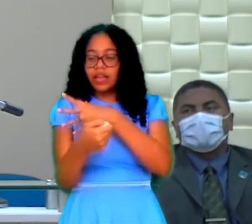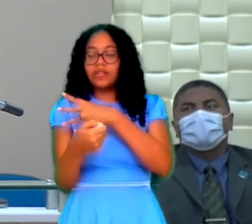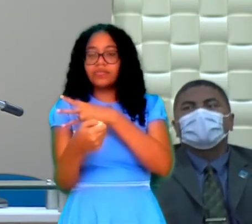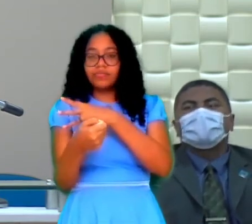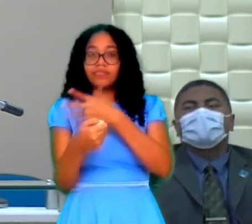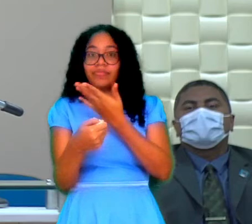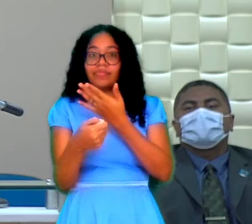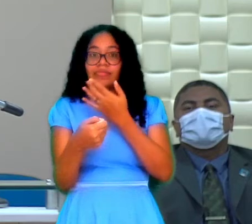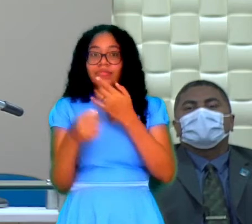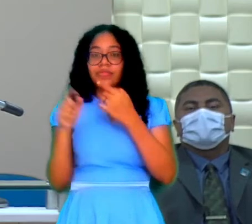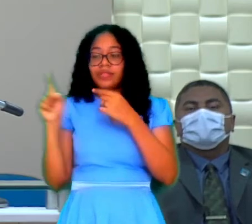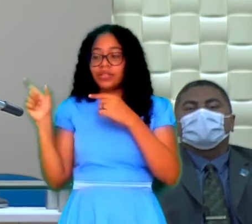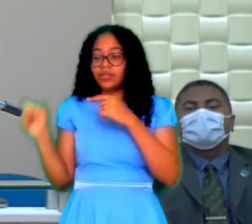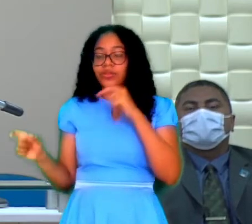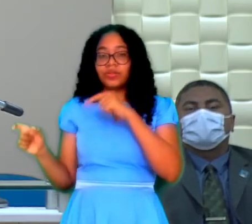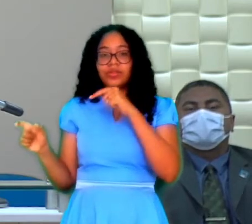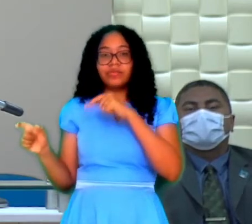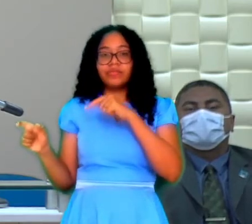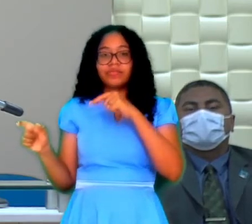vocês quiserem me jogar,